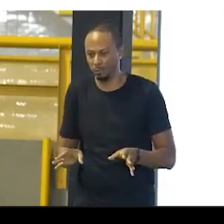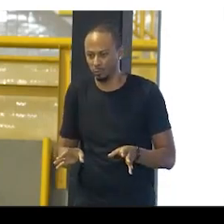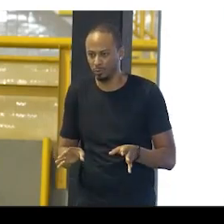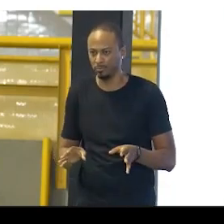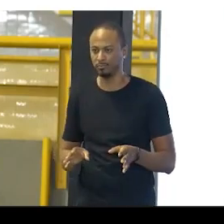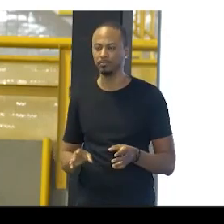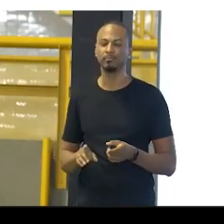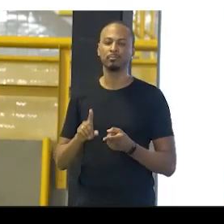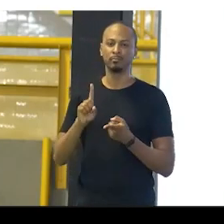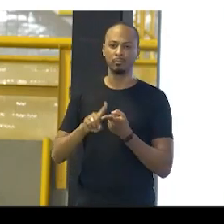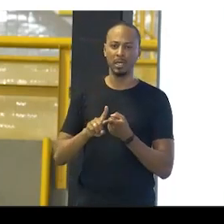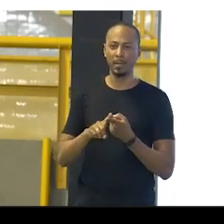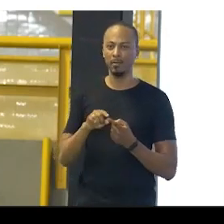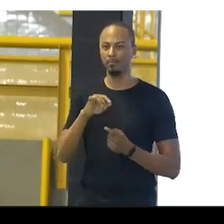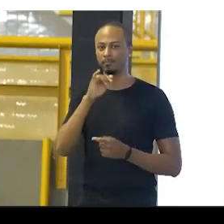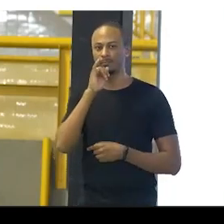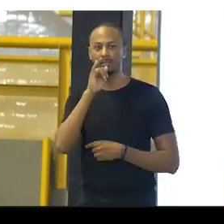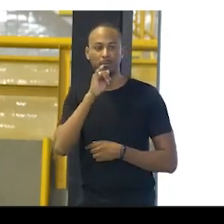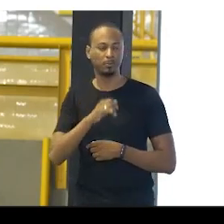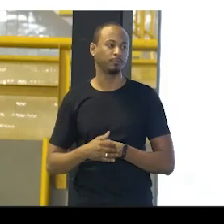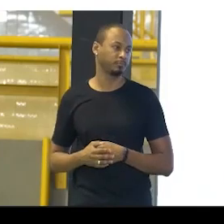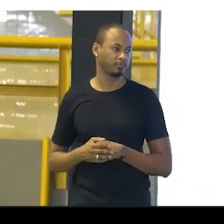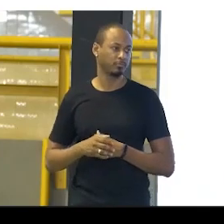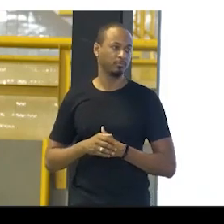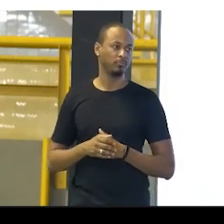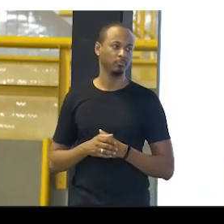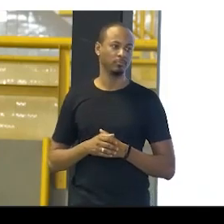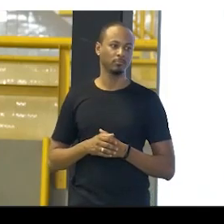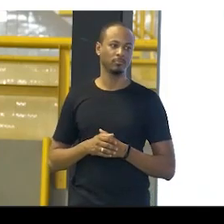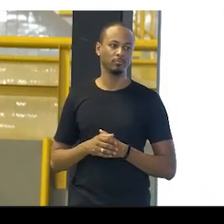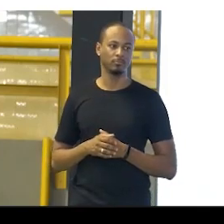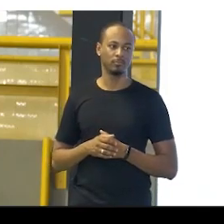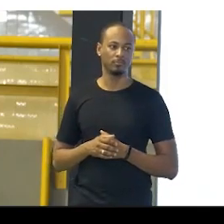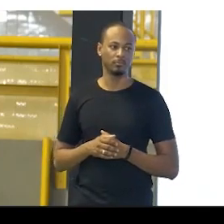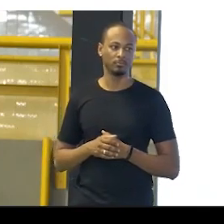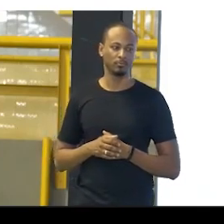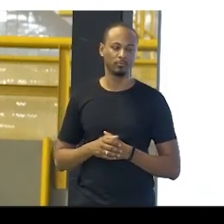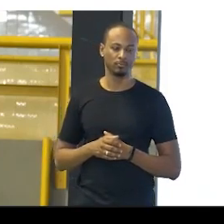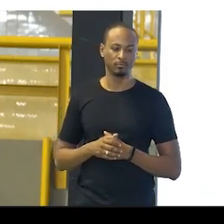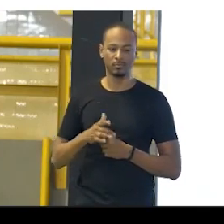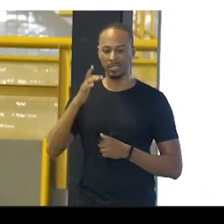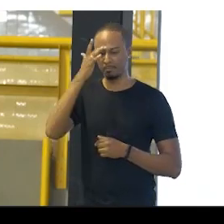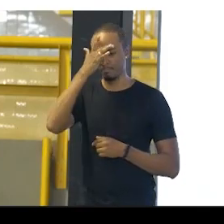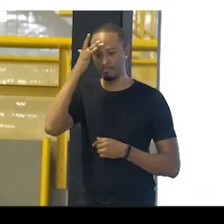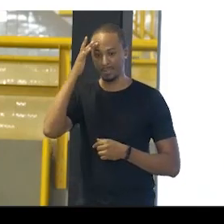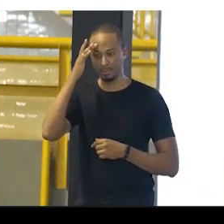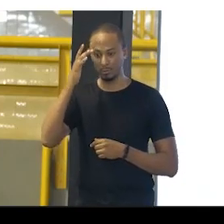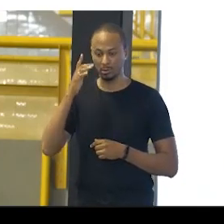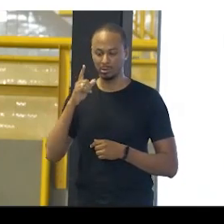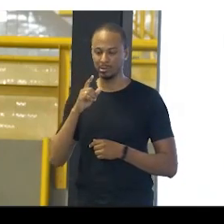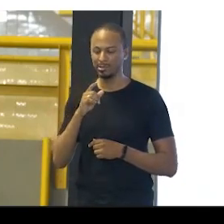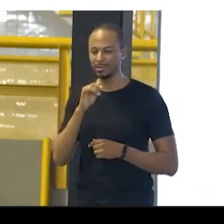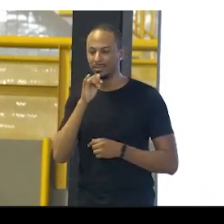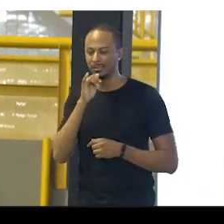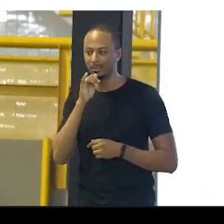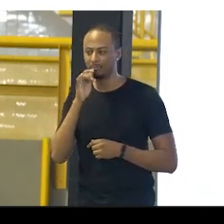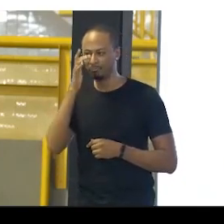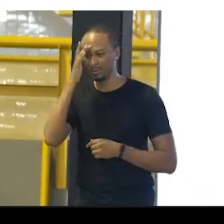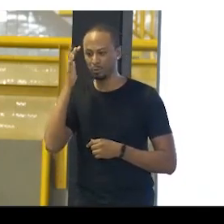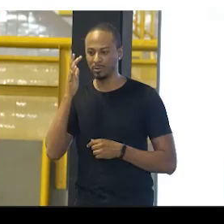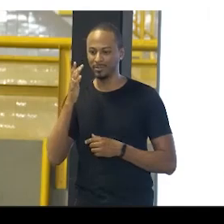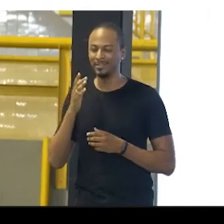Os mais maduros aqui, assim como Josias, que vivenciaram a virada do século,